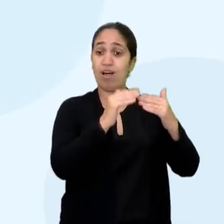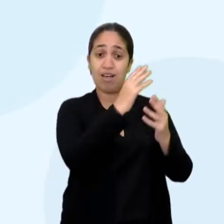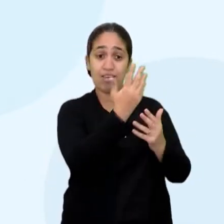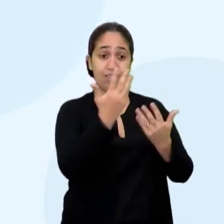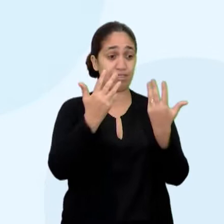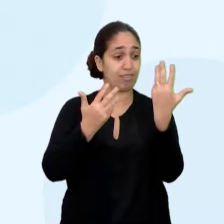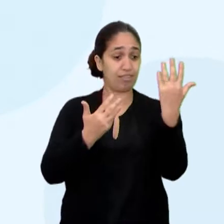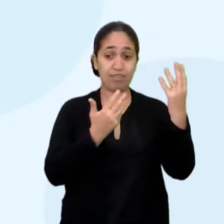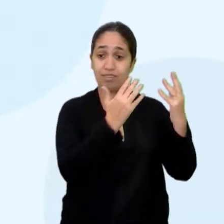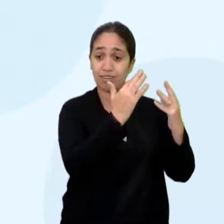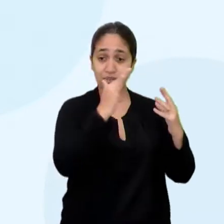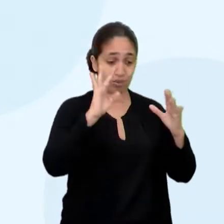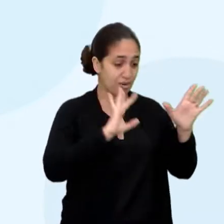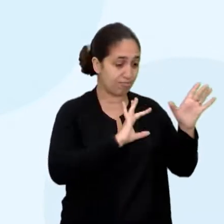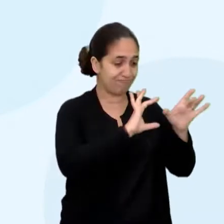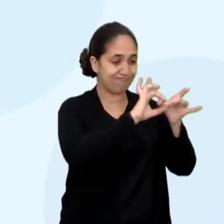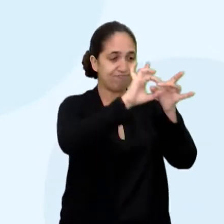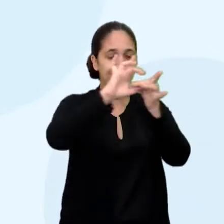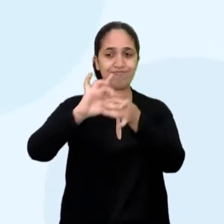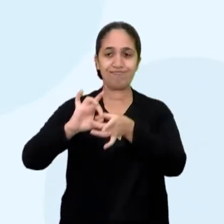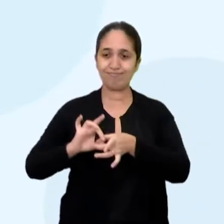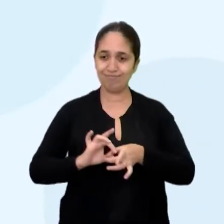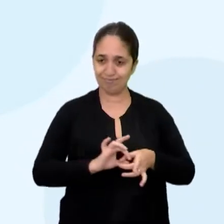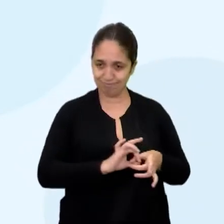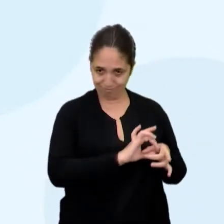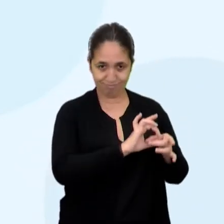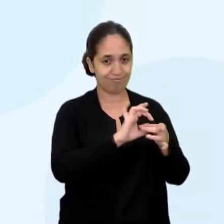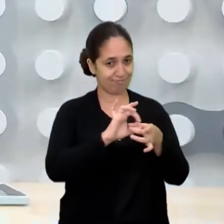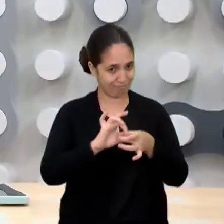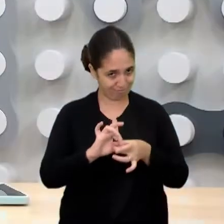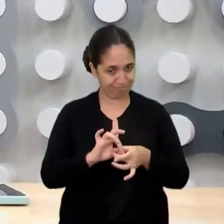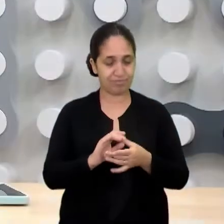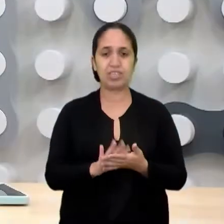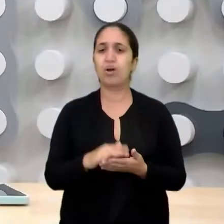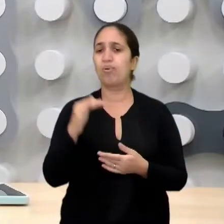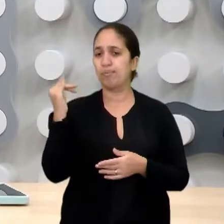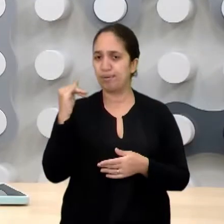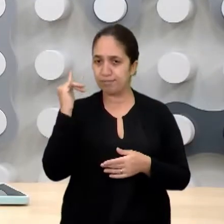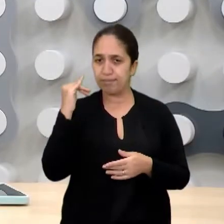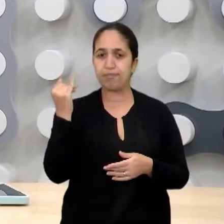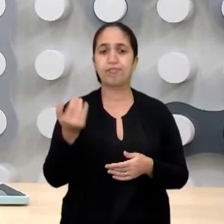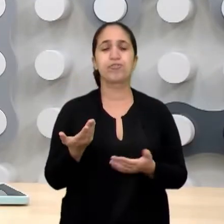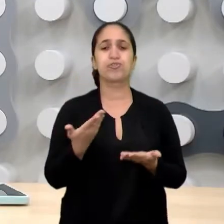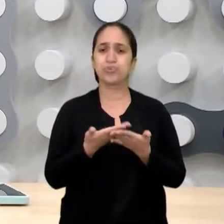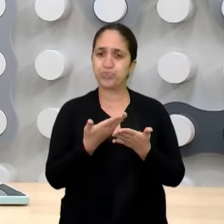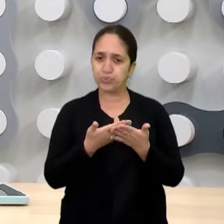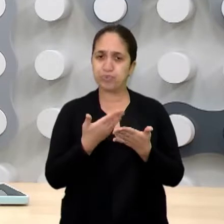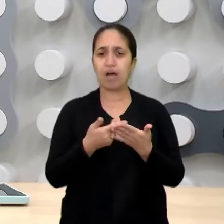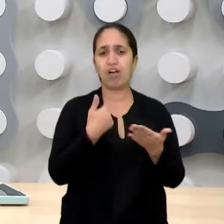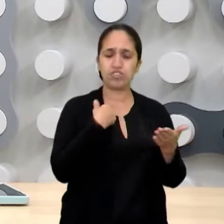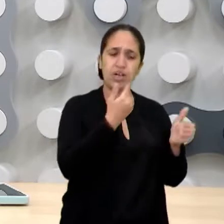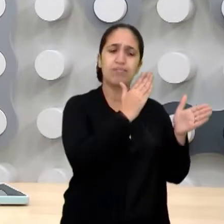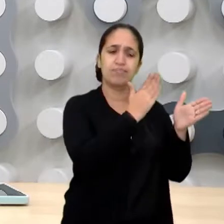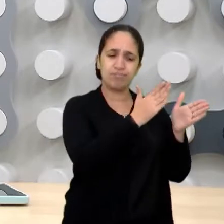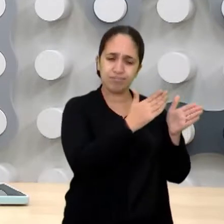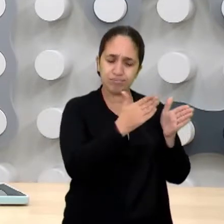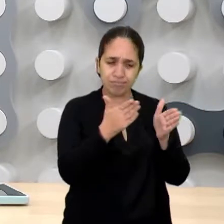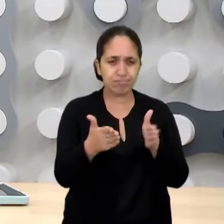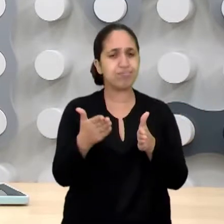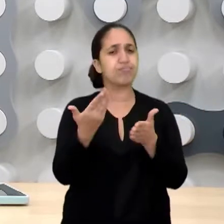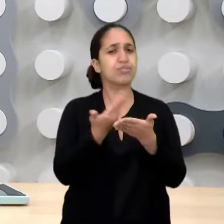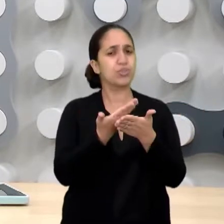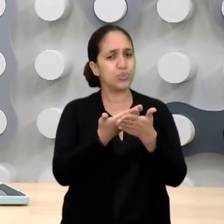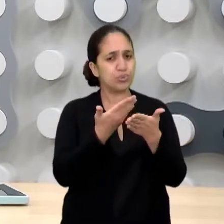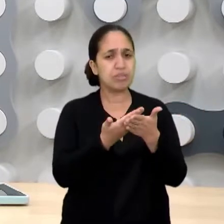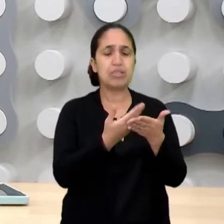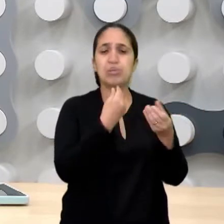natureza estão interligados. Né? E é importante retratar isso, né? A gente já está há um bom tempo, né, falando aí sobre